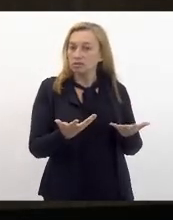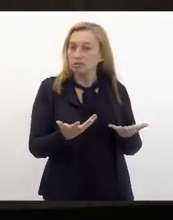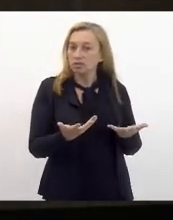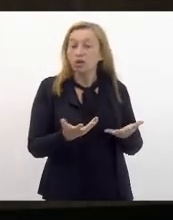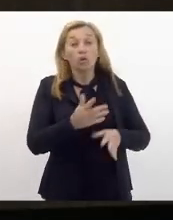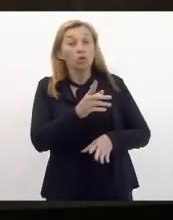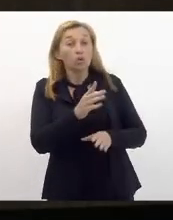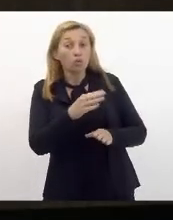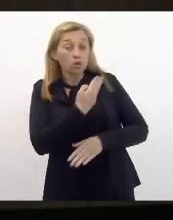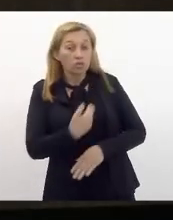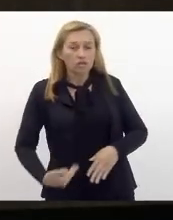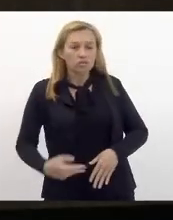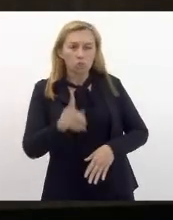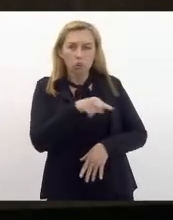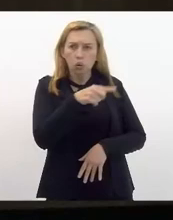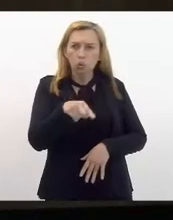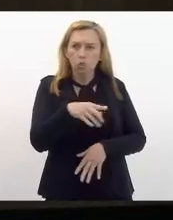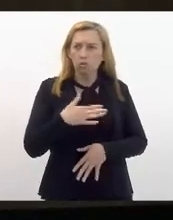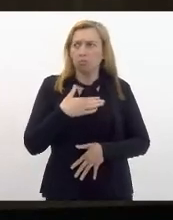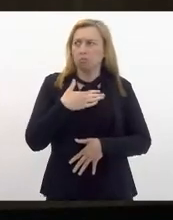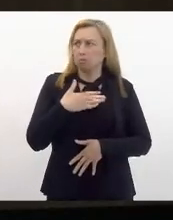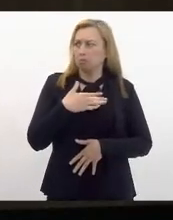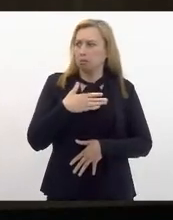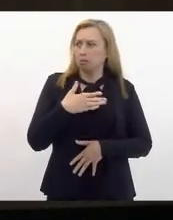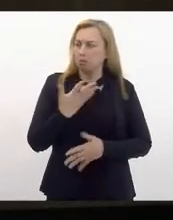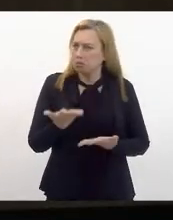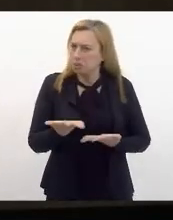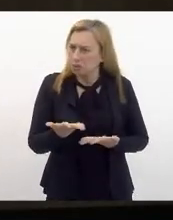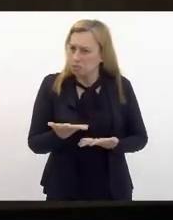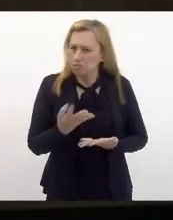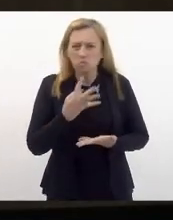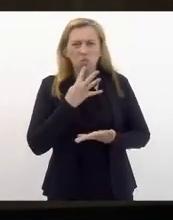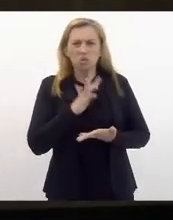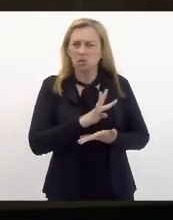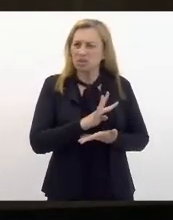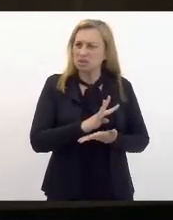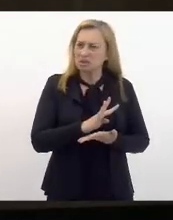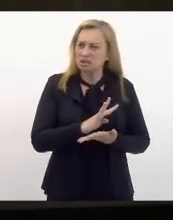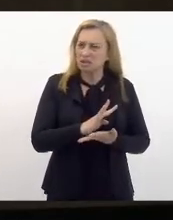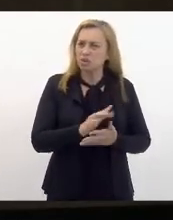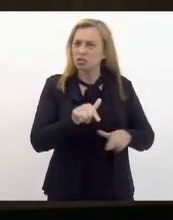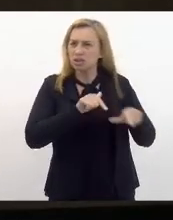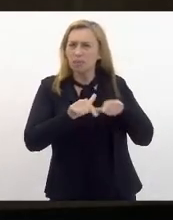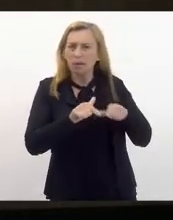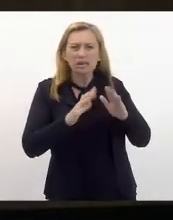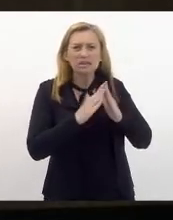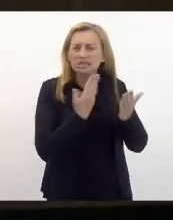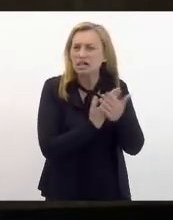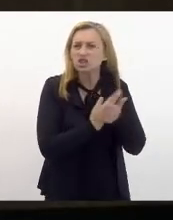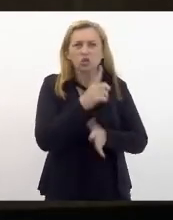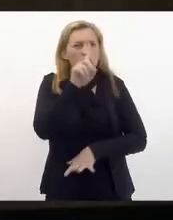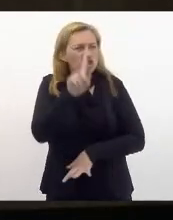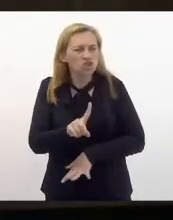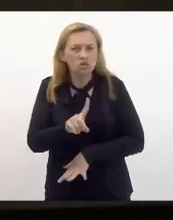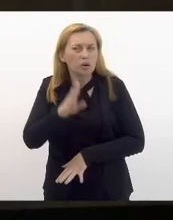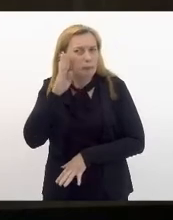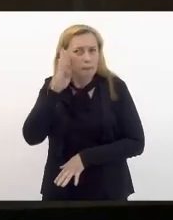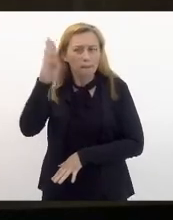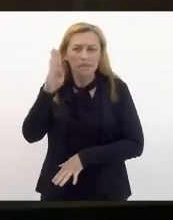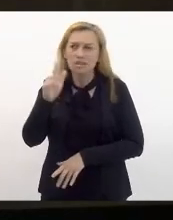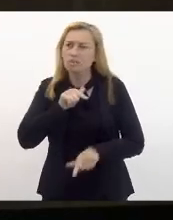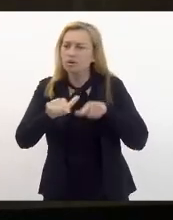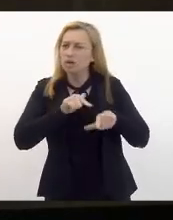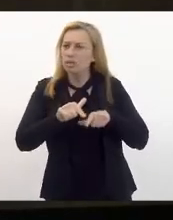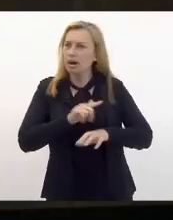vetou eu fiquei muito impressionada disse conhecer o funcionamento cotidiano das escolas o trabalho de diretores da fundamental